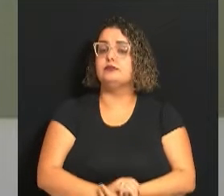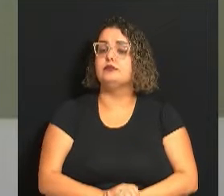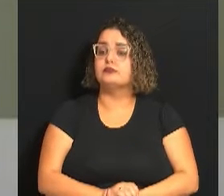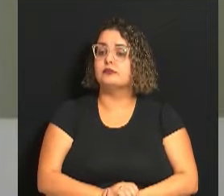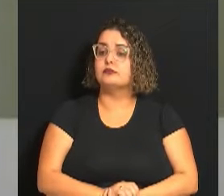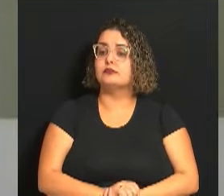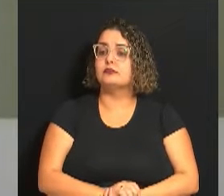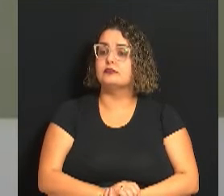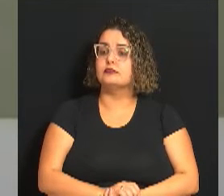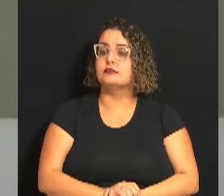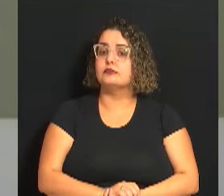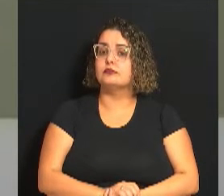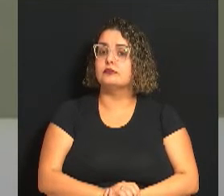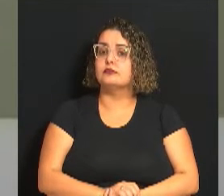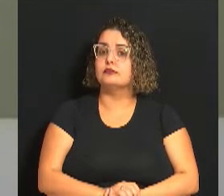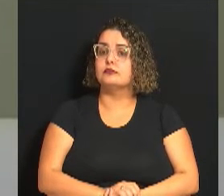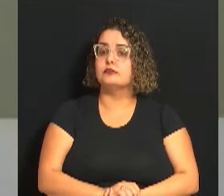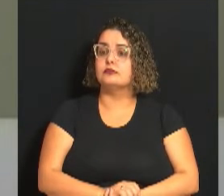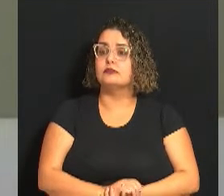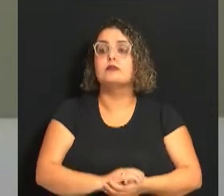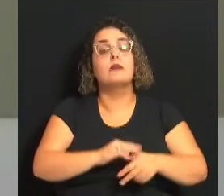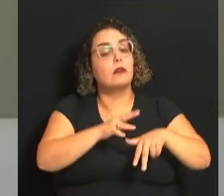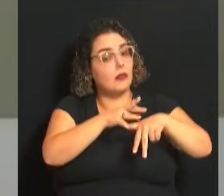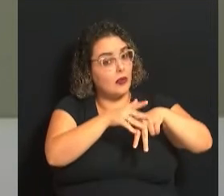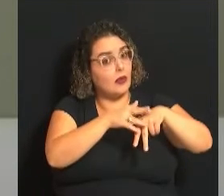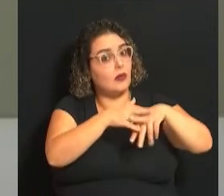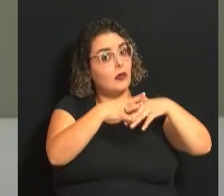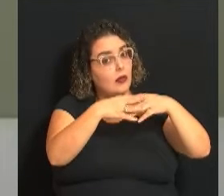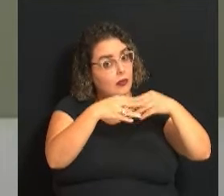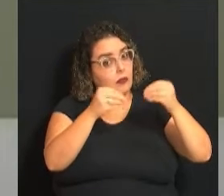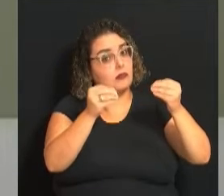boa quantidade de pacientes são curados